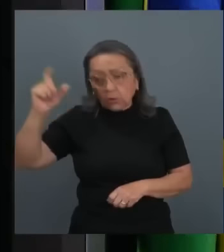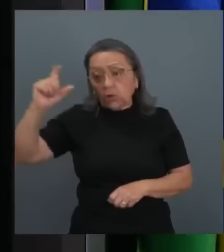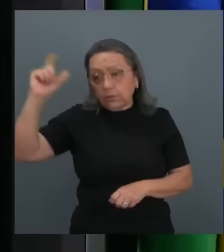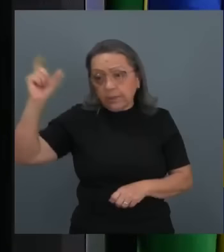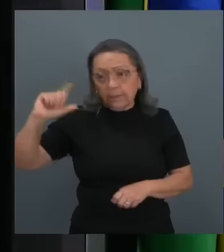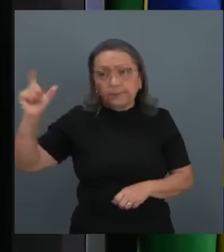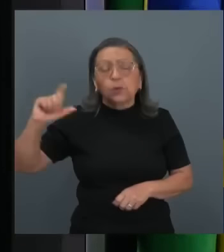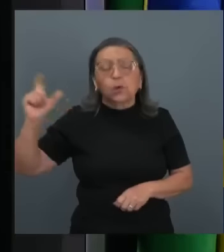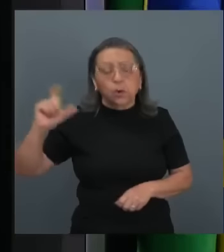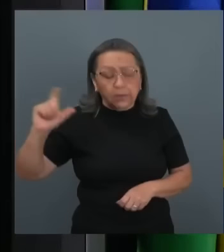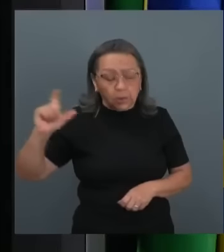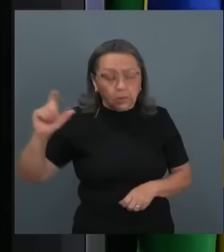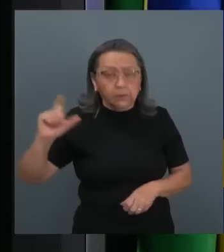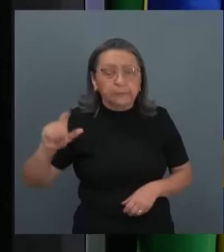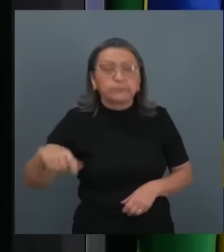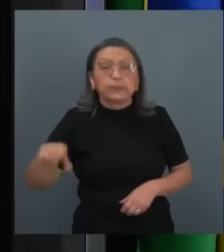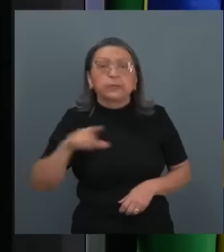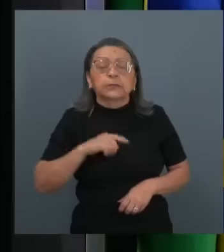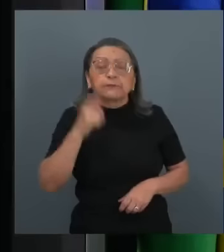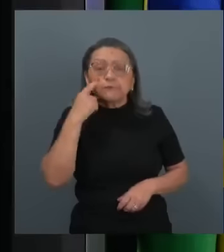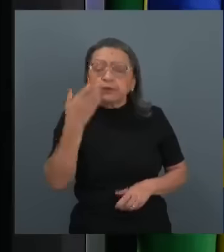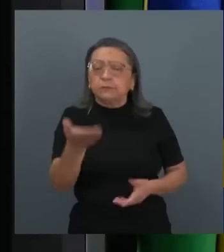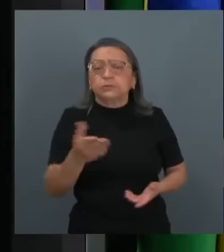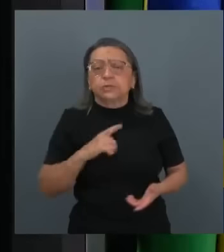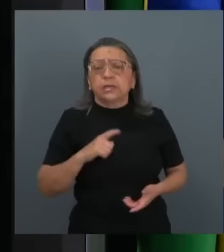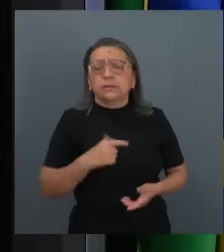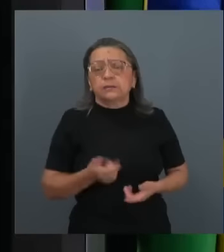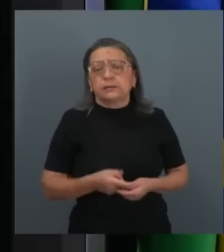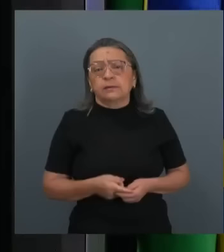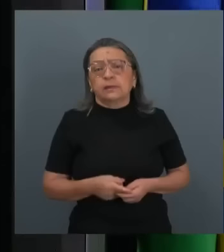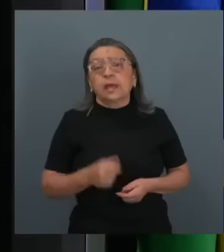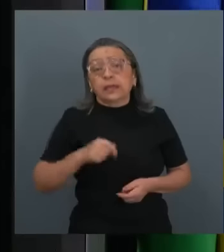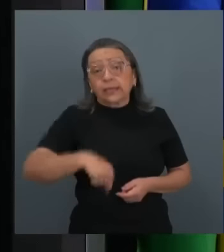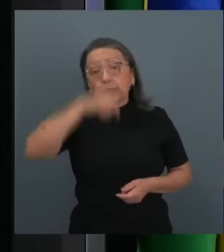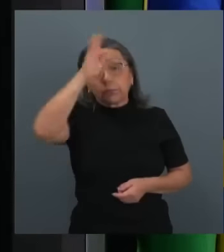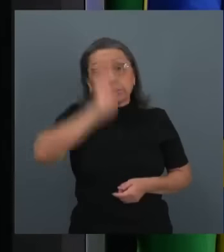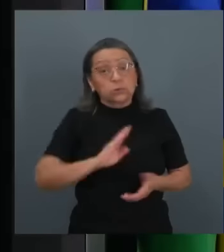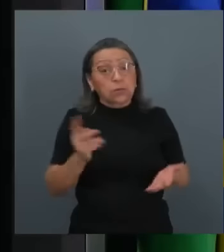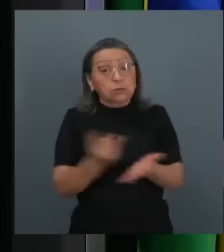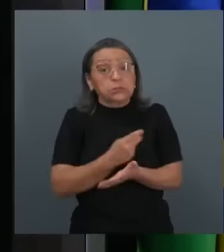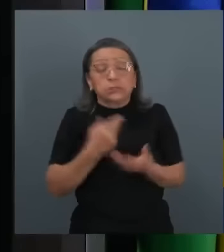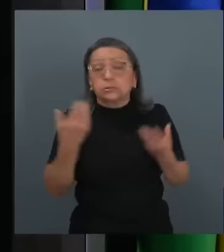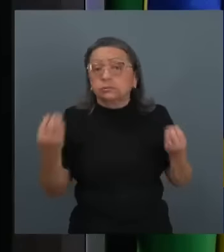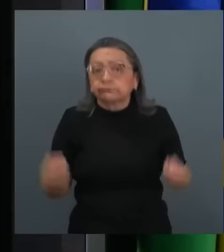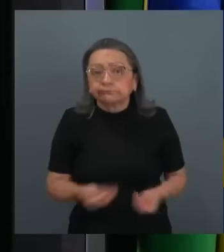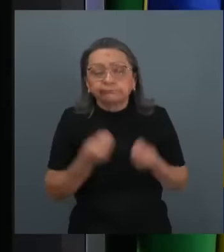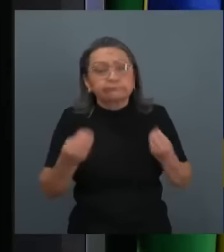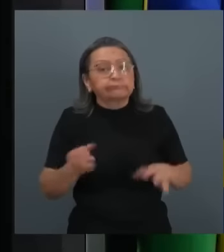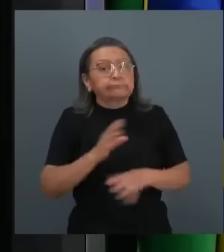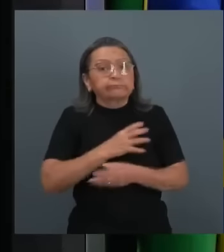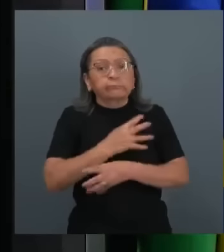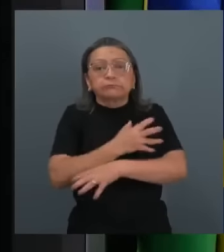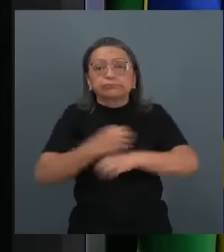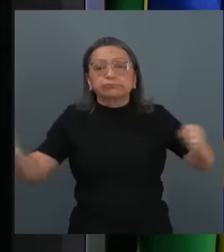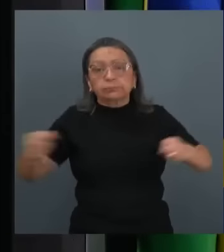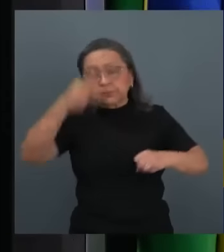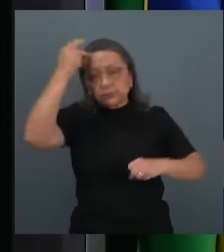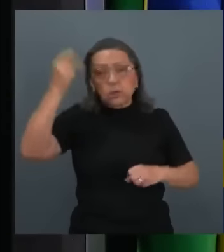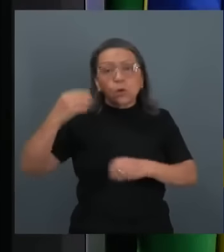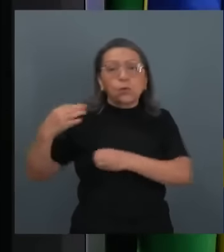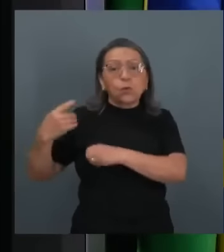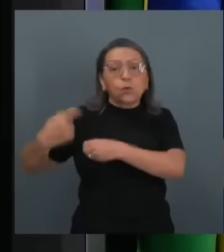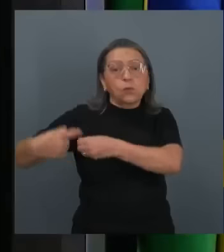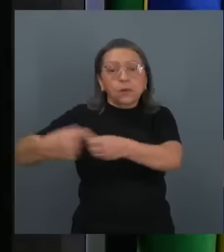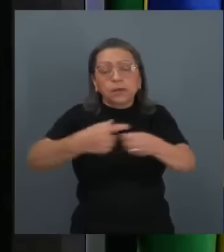outras situações mostrando isso. No Brasil está ocorrendo um verdadeiro êxodo urbano só registrado,